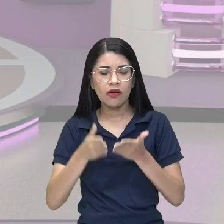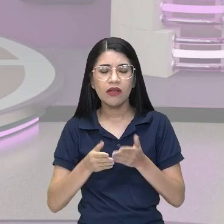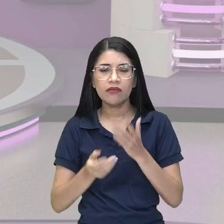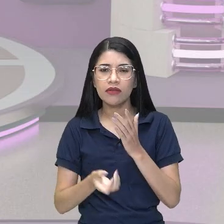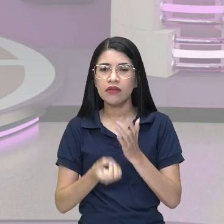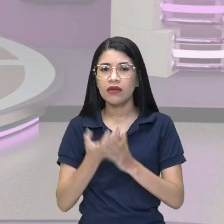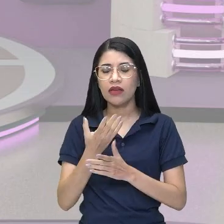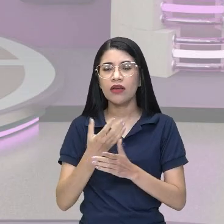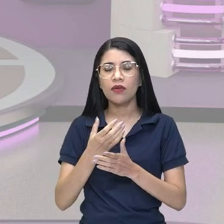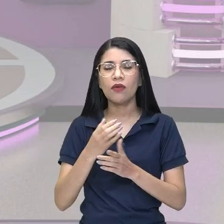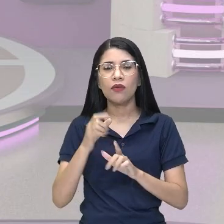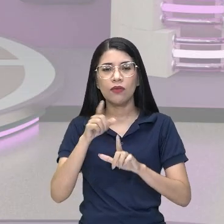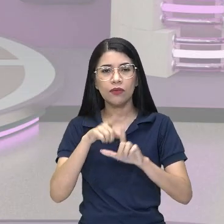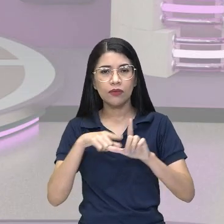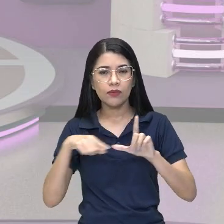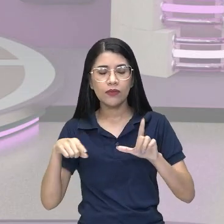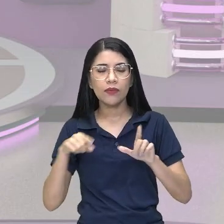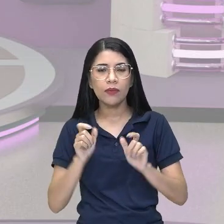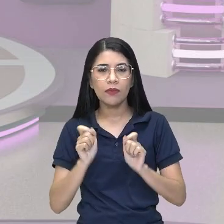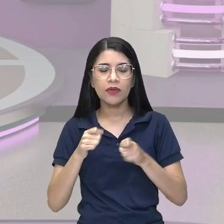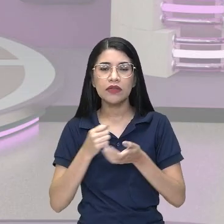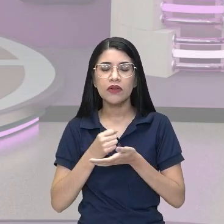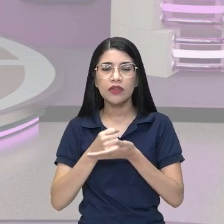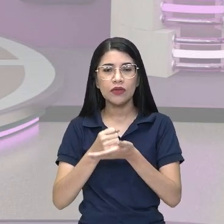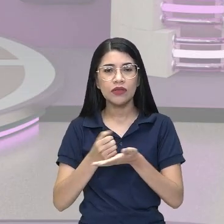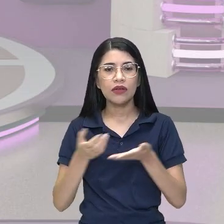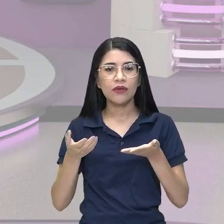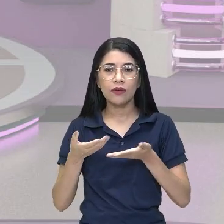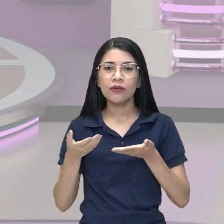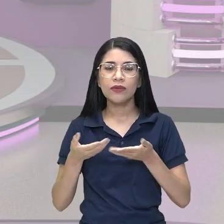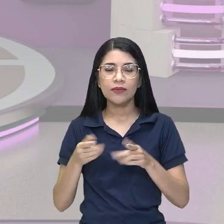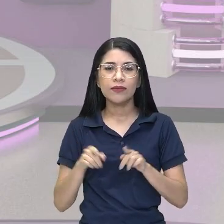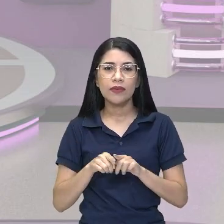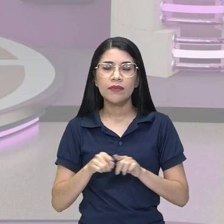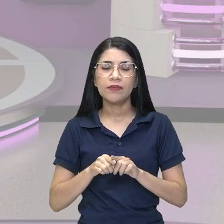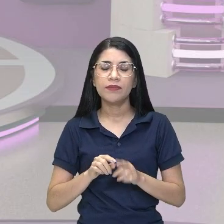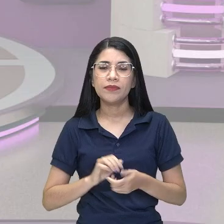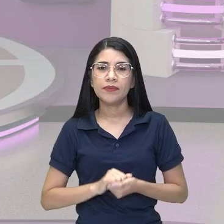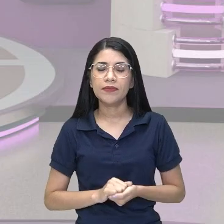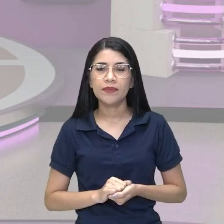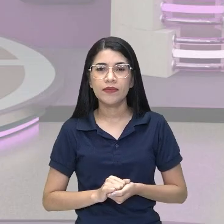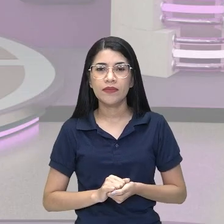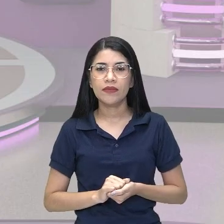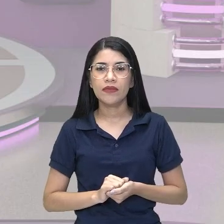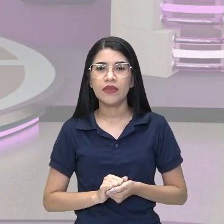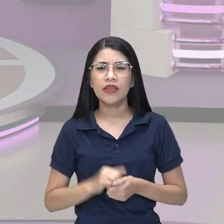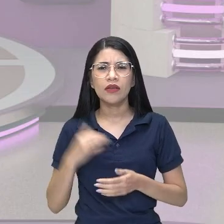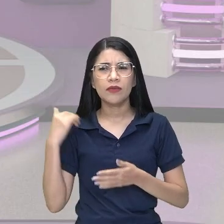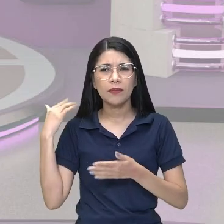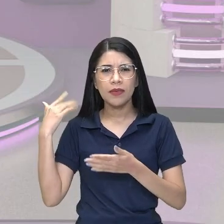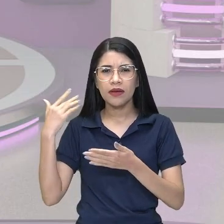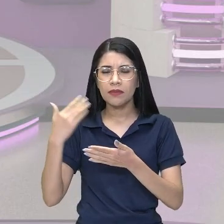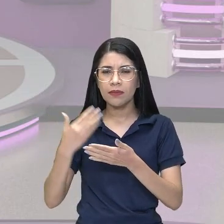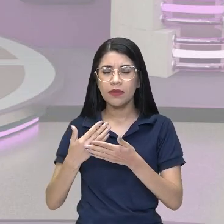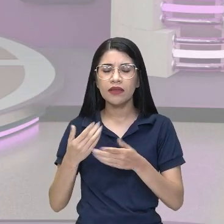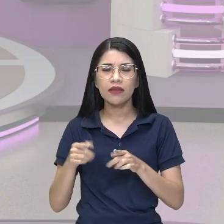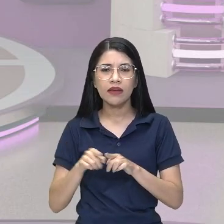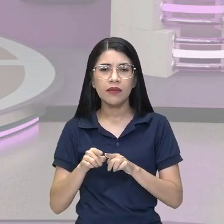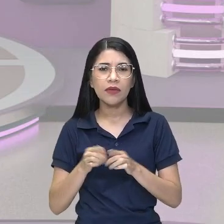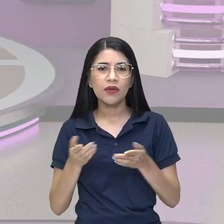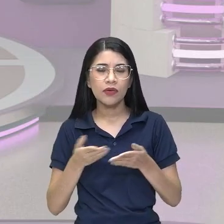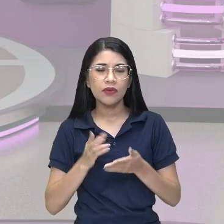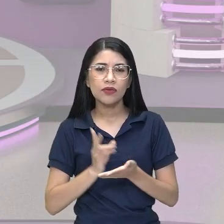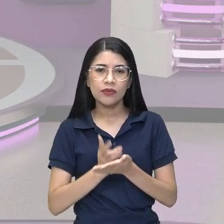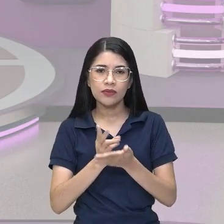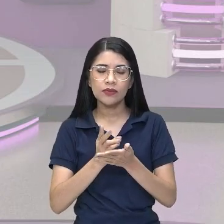ortogonal, cartesiano ortogonal, para nos ajudar nos dias de hoje, que vem aí, não é? Por eras e eras, e que chegou até nós,